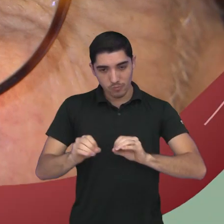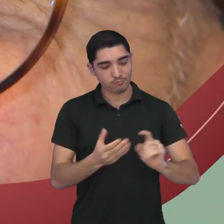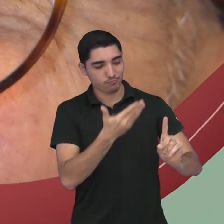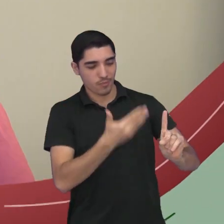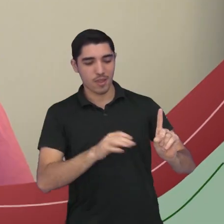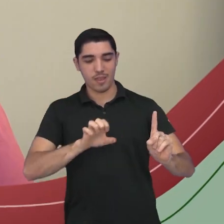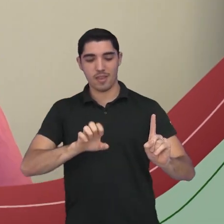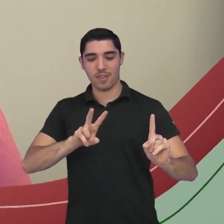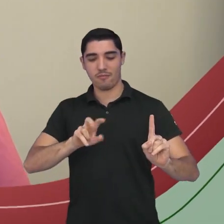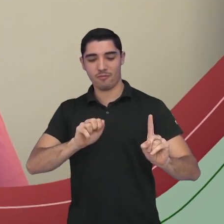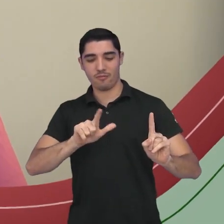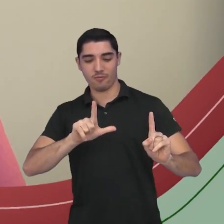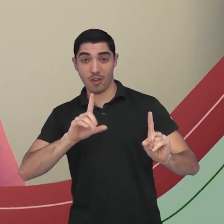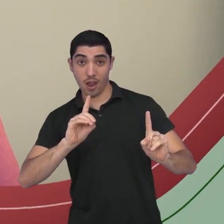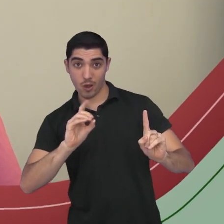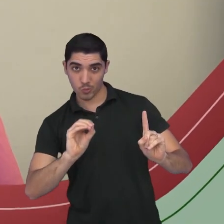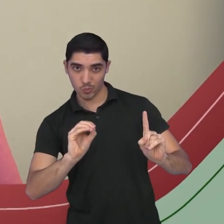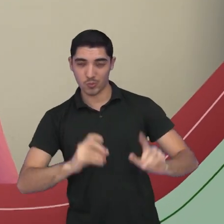Evaldo Eras.